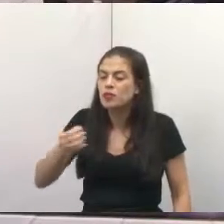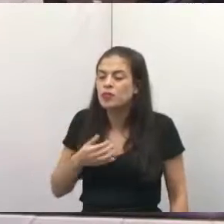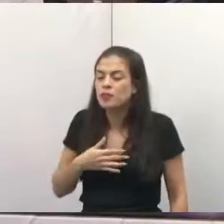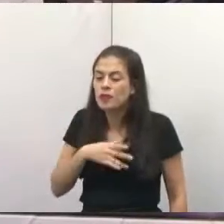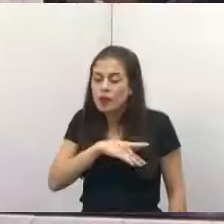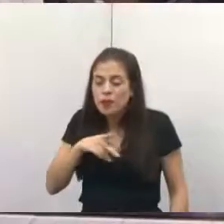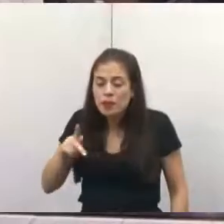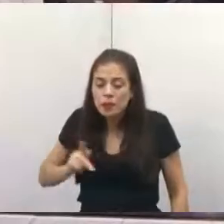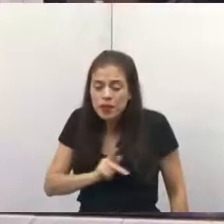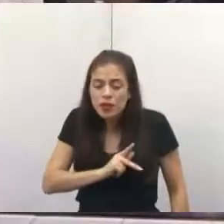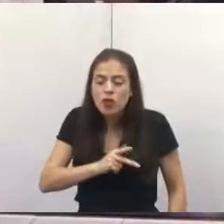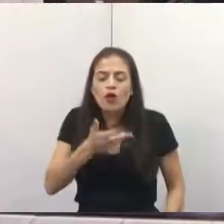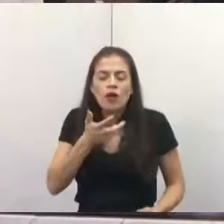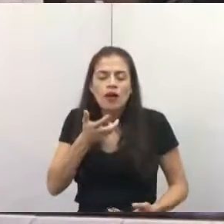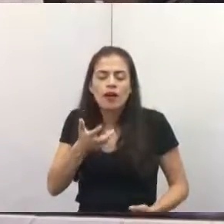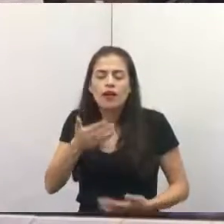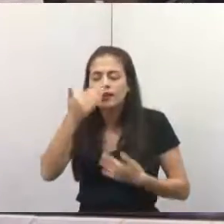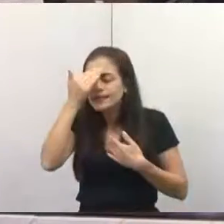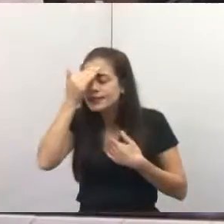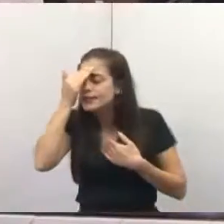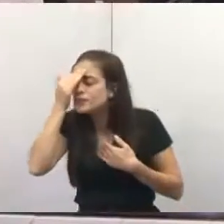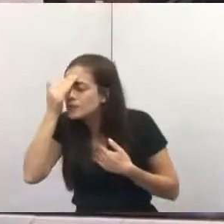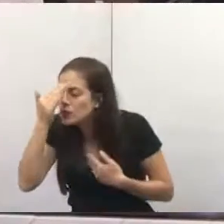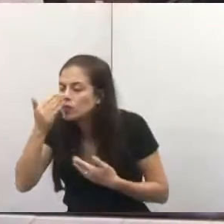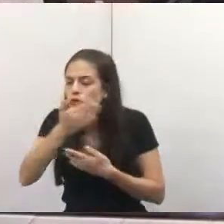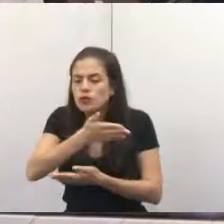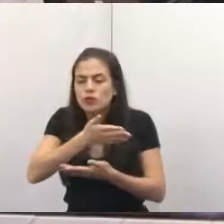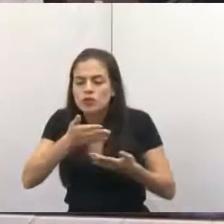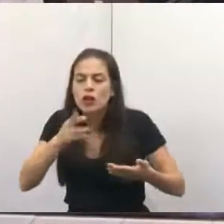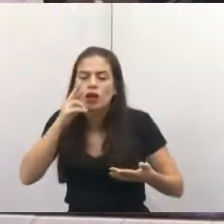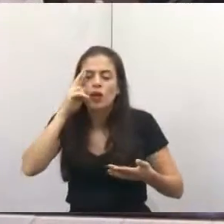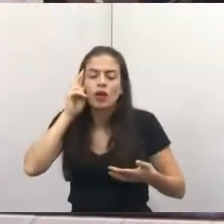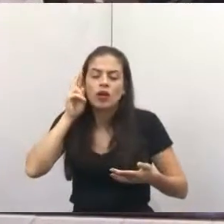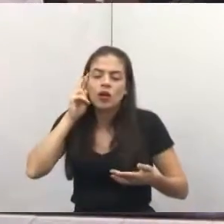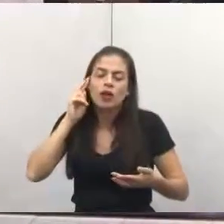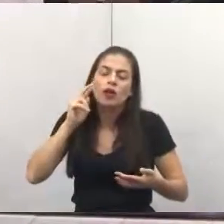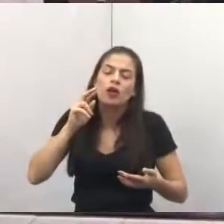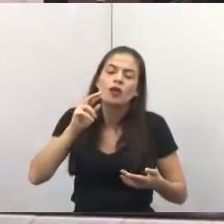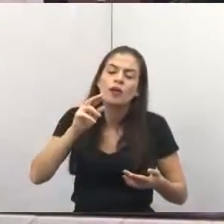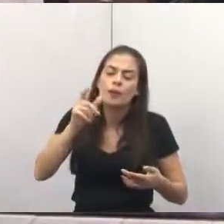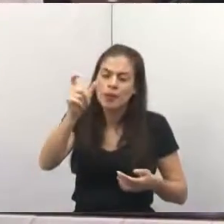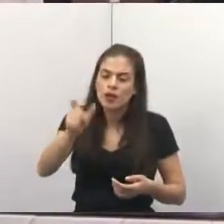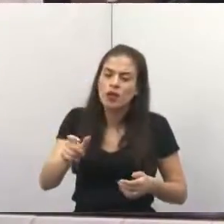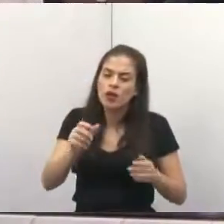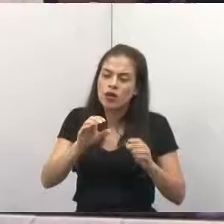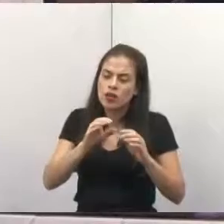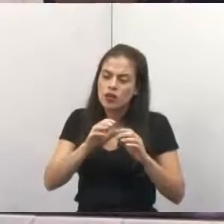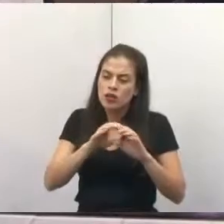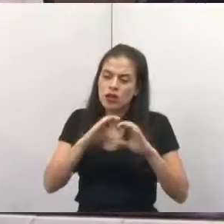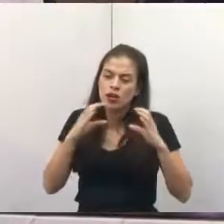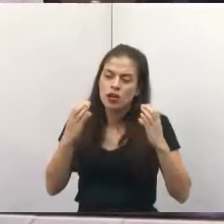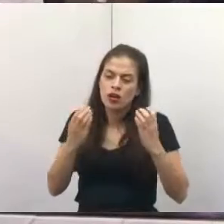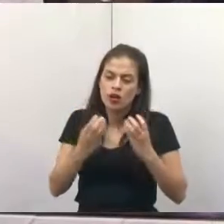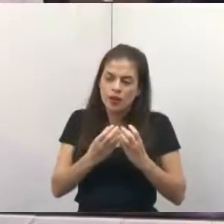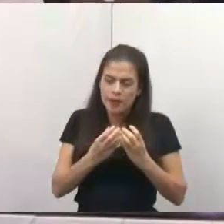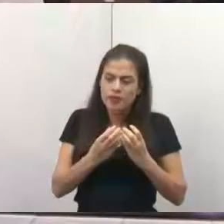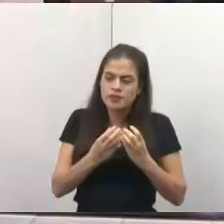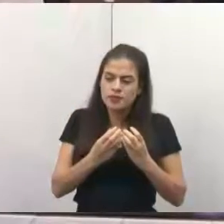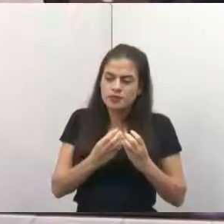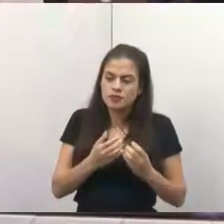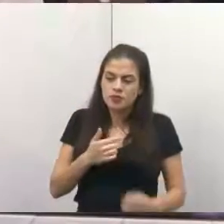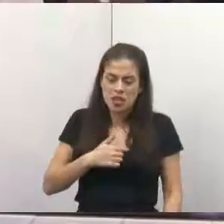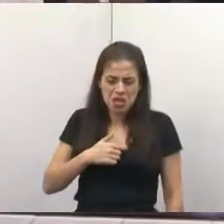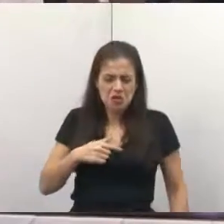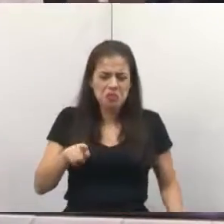suas palavras, né? O Roni, ele é uma pessoa de comunidade, né? Foi pedreiro, hoje é vereador. Eu também fui lavador de